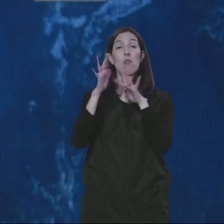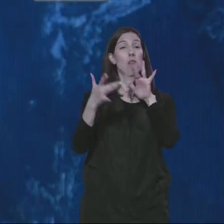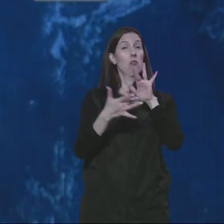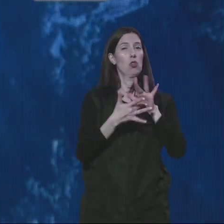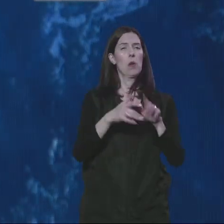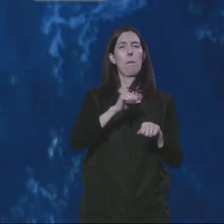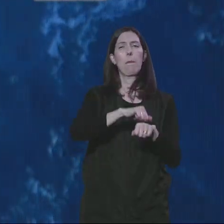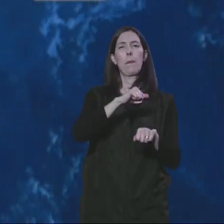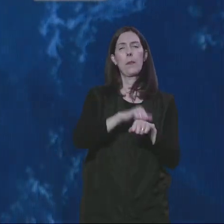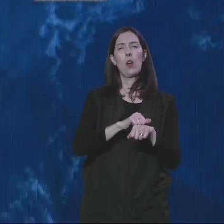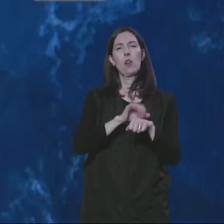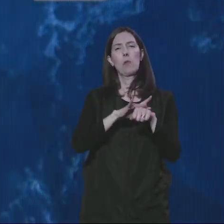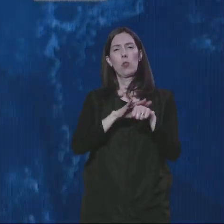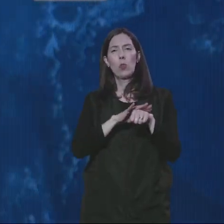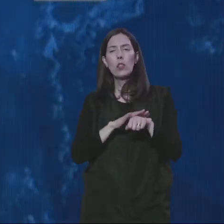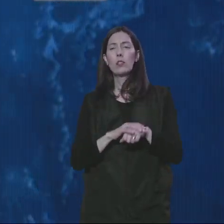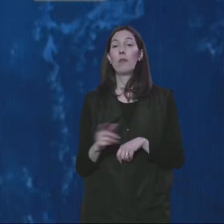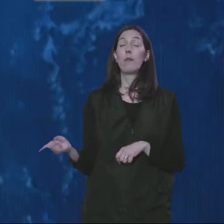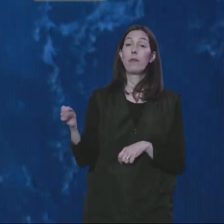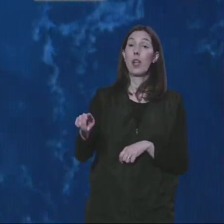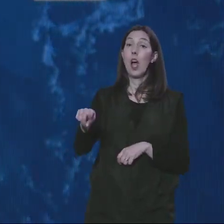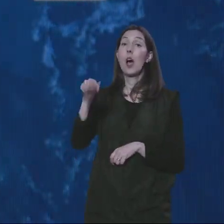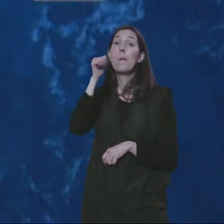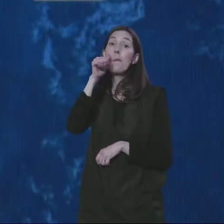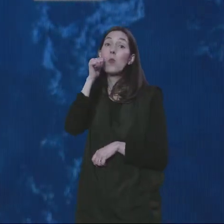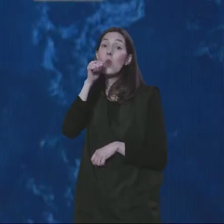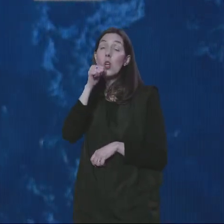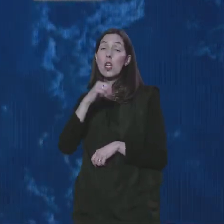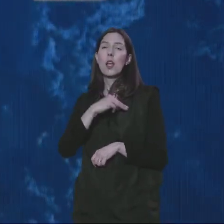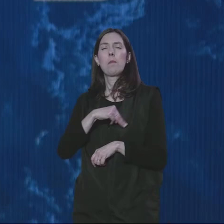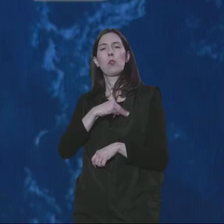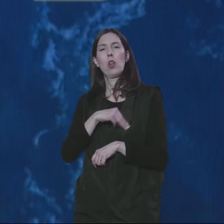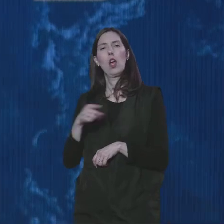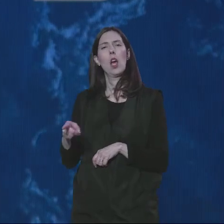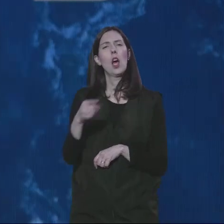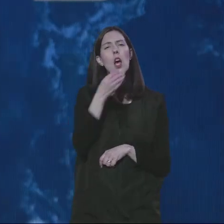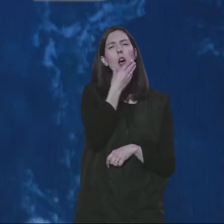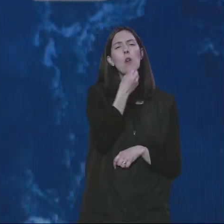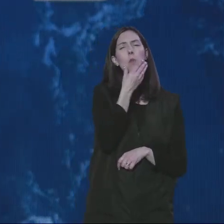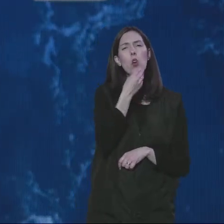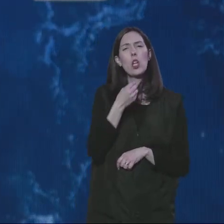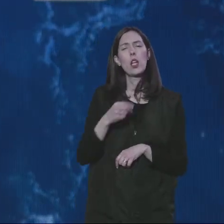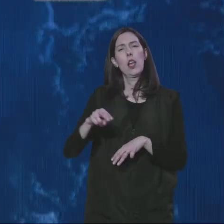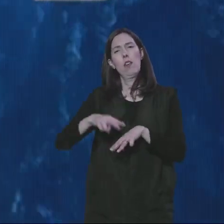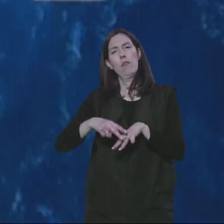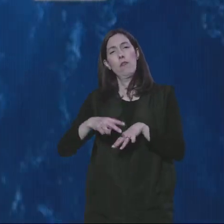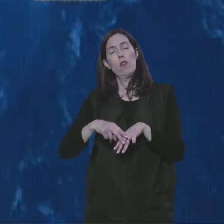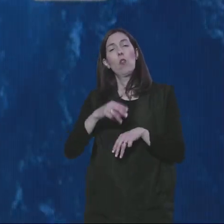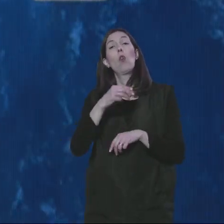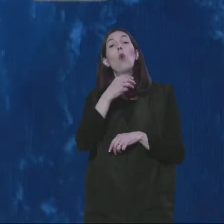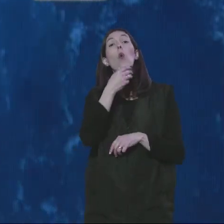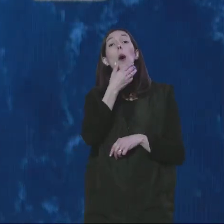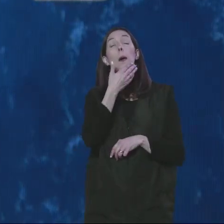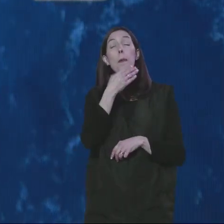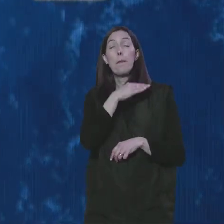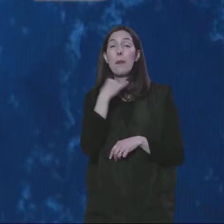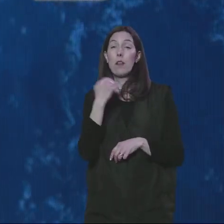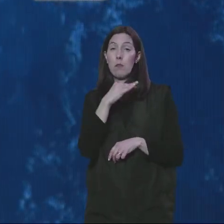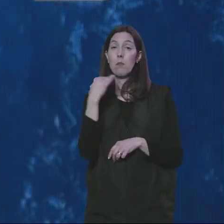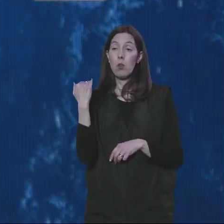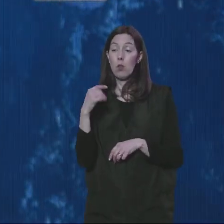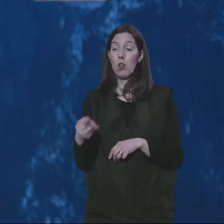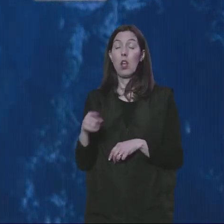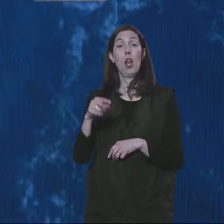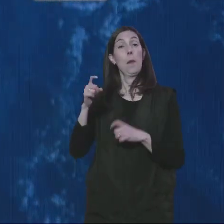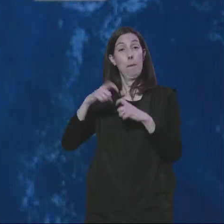e doentes. Laura era viúva, médica, também por volta de 80 anos, e servia ao lado